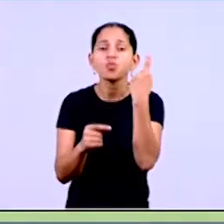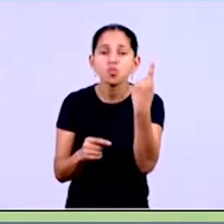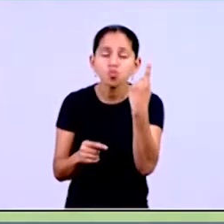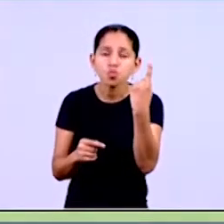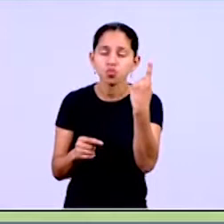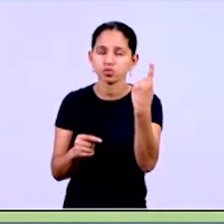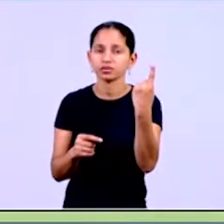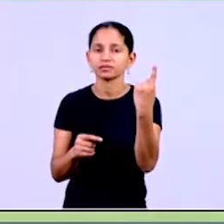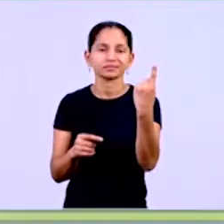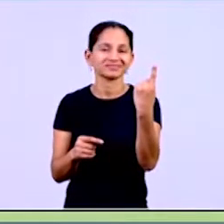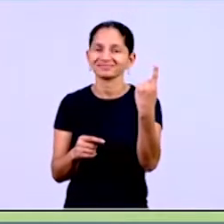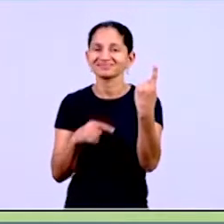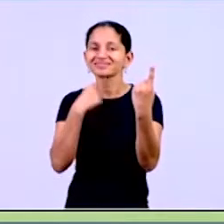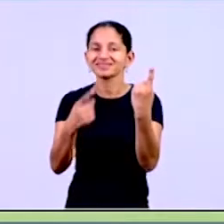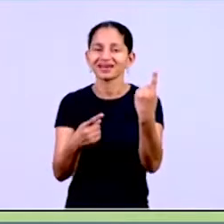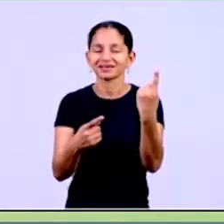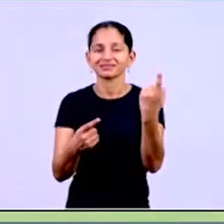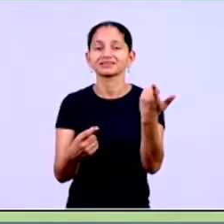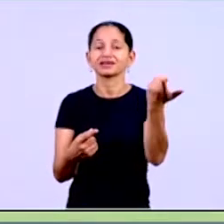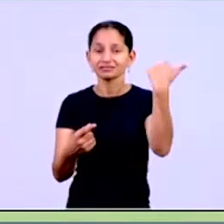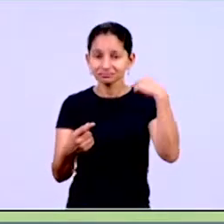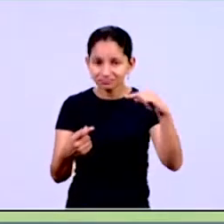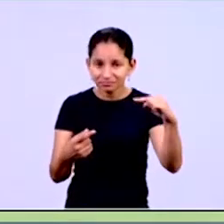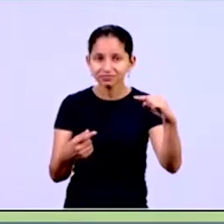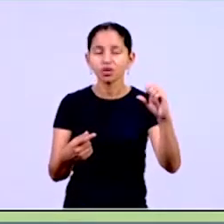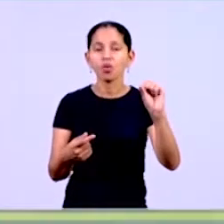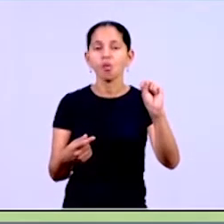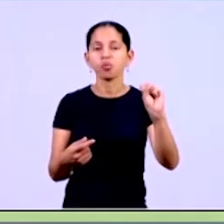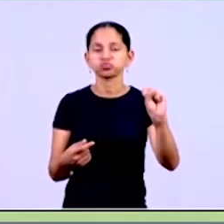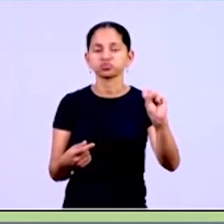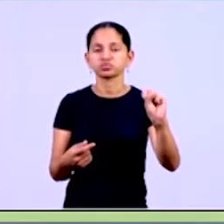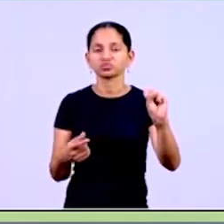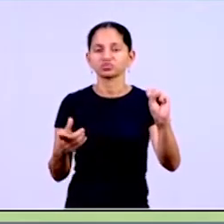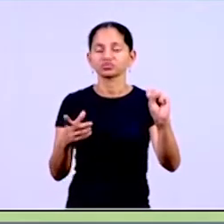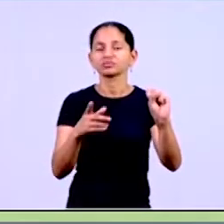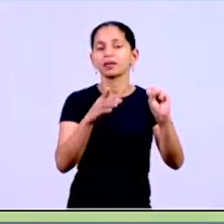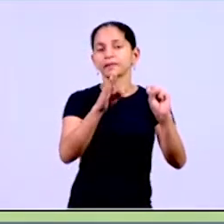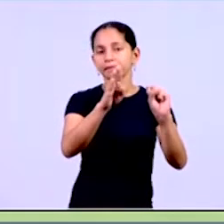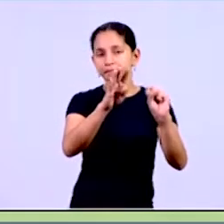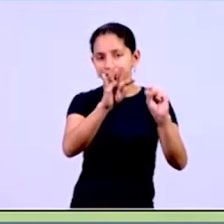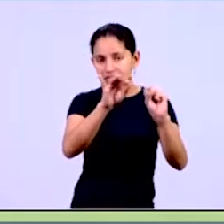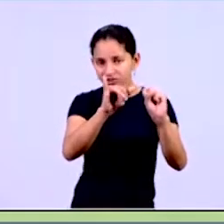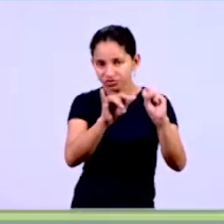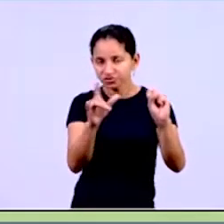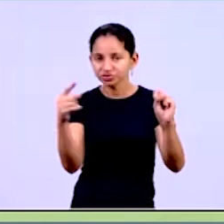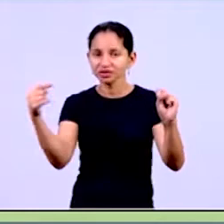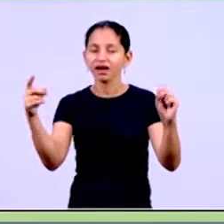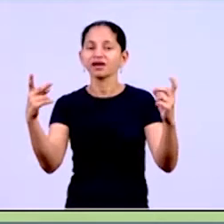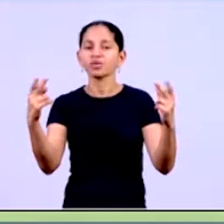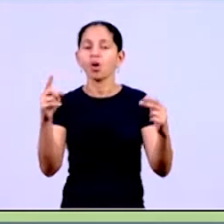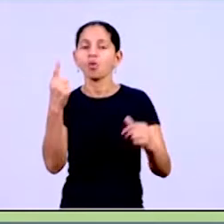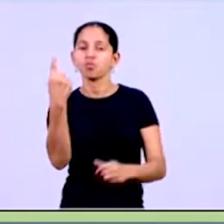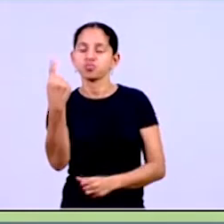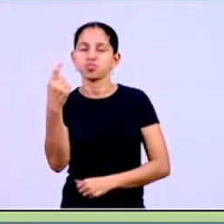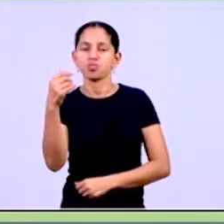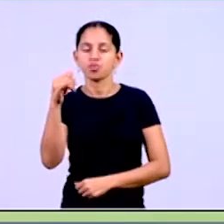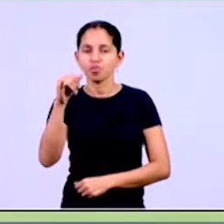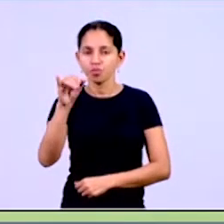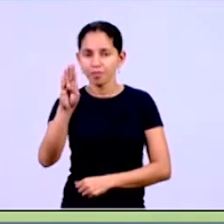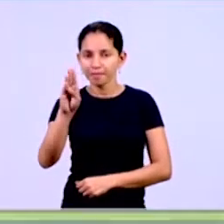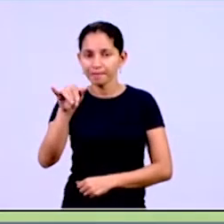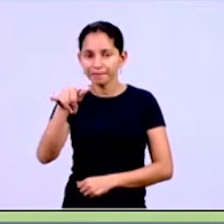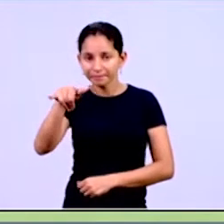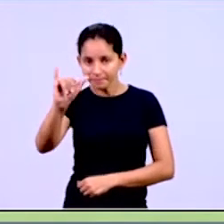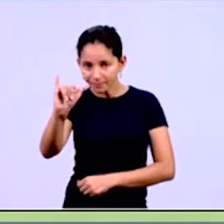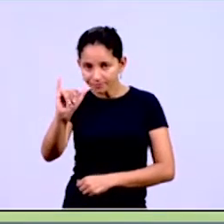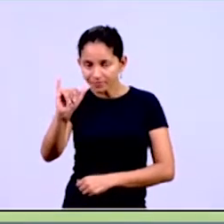preciso de 8 bits. E nós definimos como menor termo de informação, que é necessário para a gente começar a comunicar um com o outro,